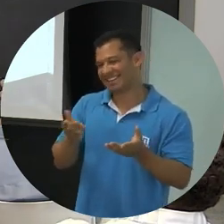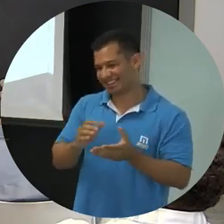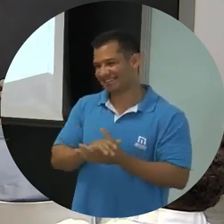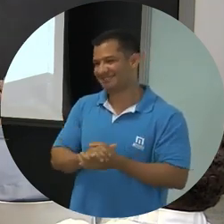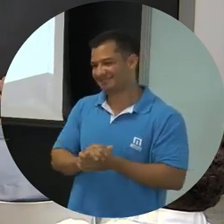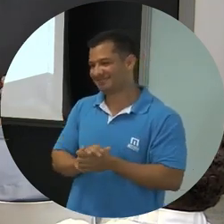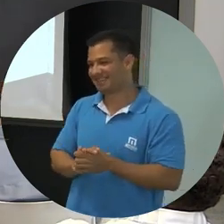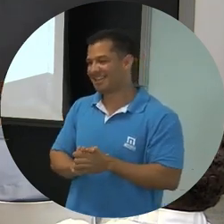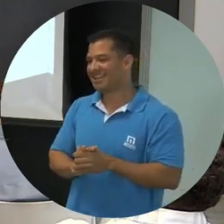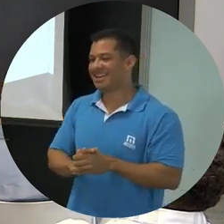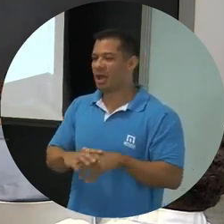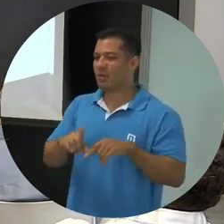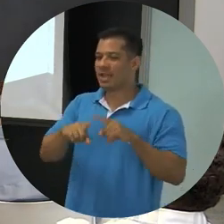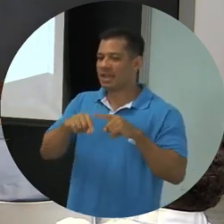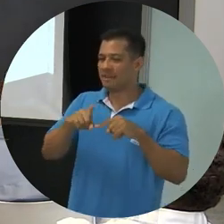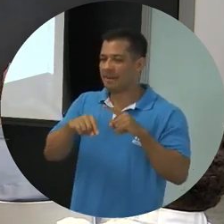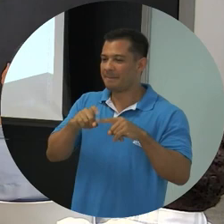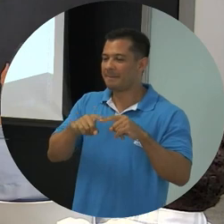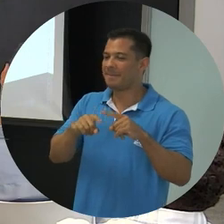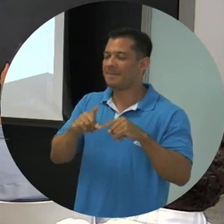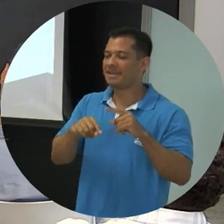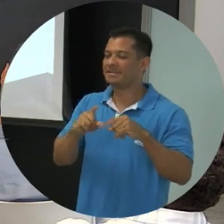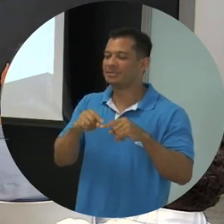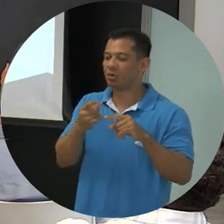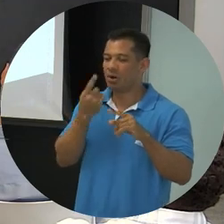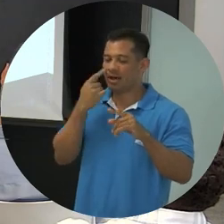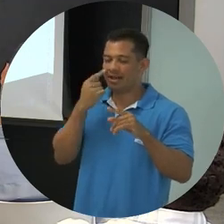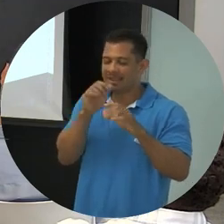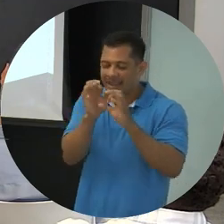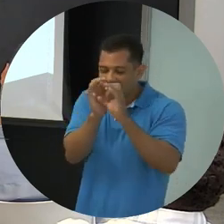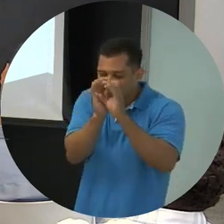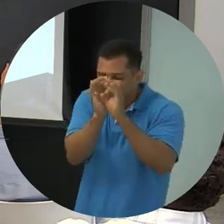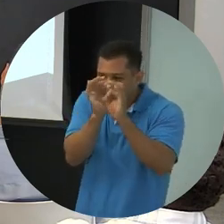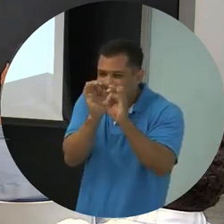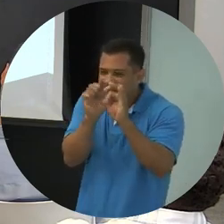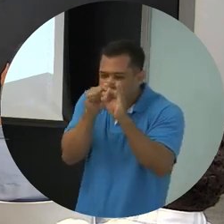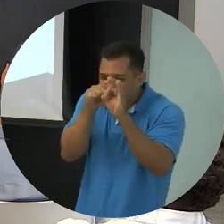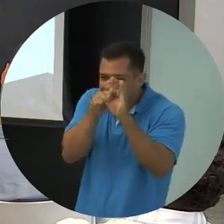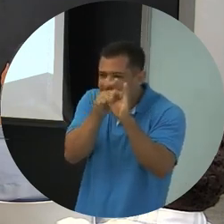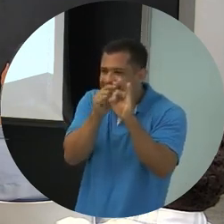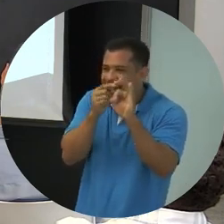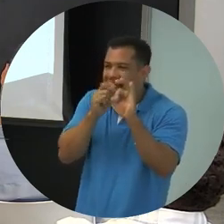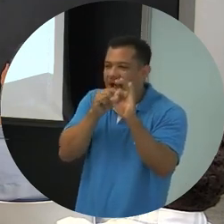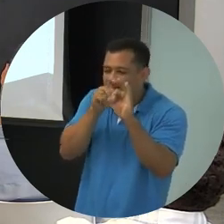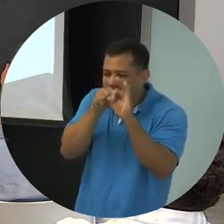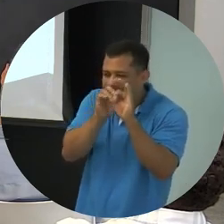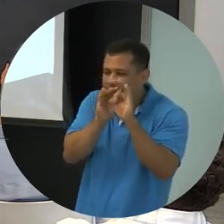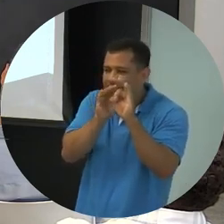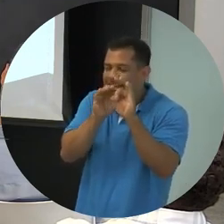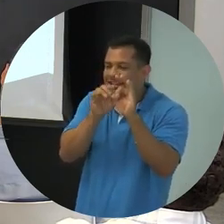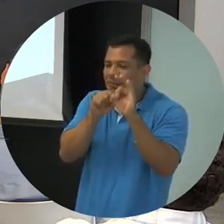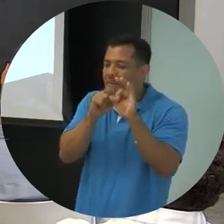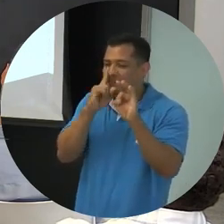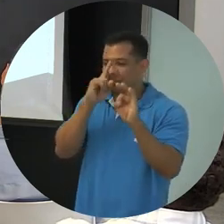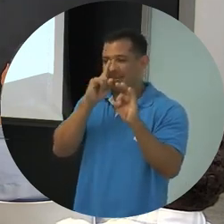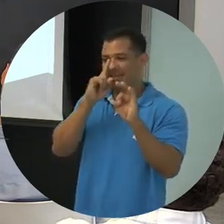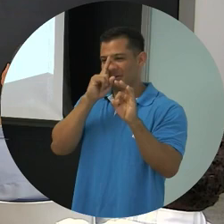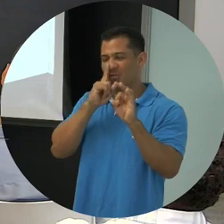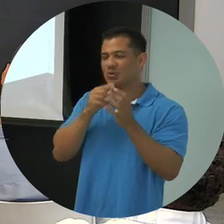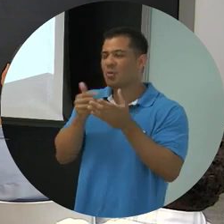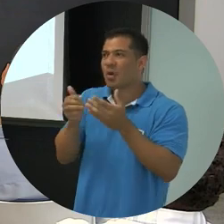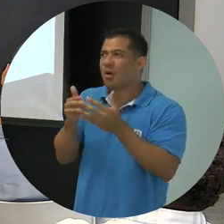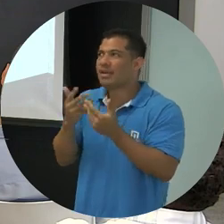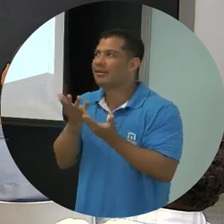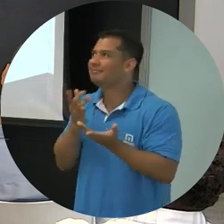de mecânica fala, ele tem espaços muito pequenos entre as partes internas da bomba, tá? E